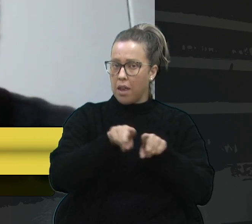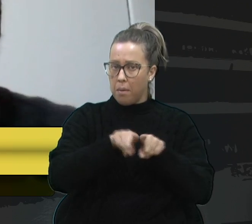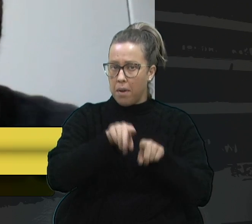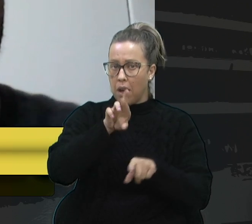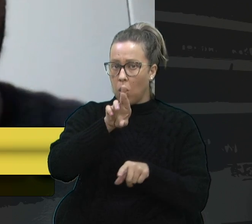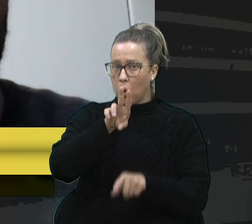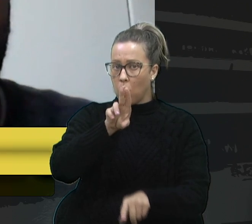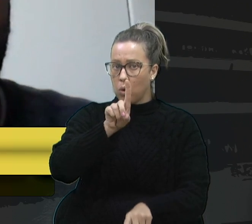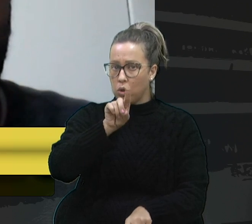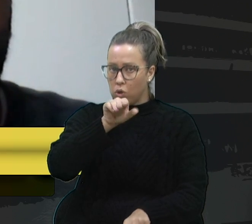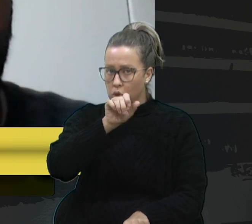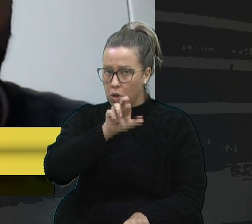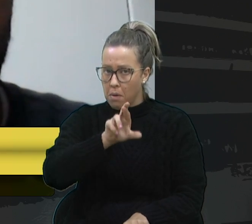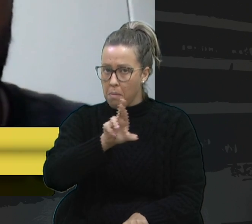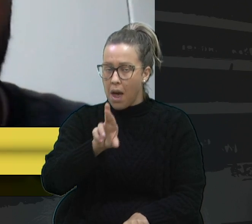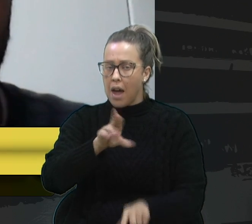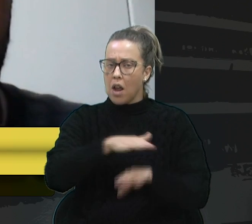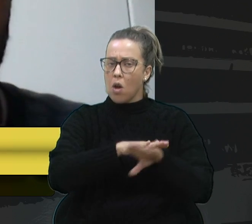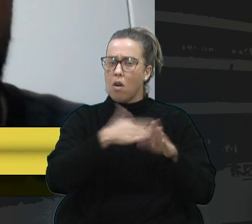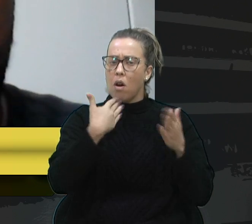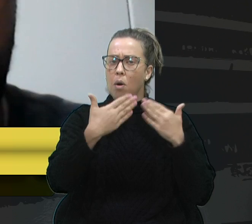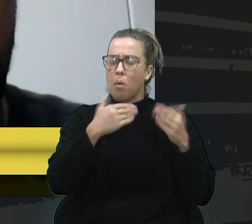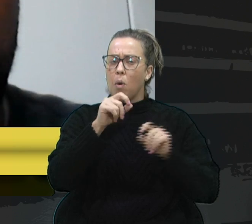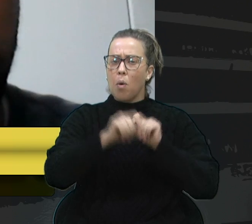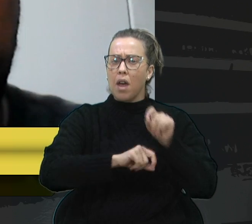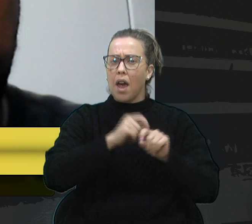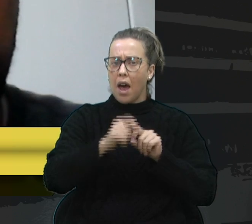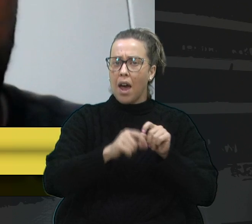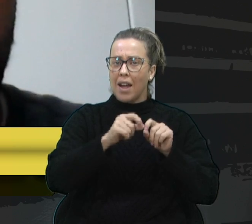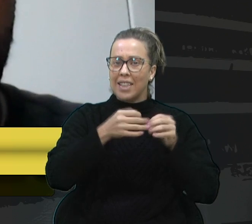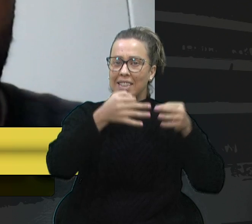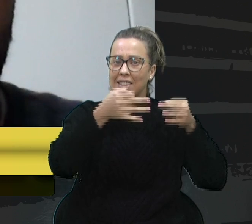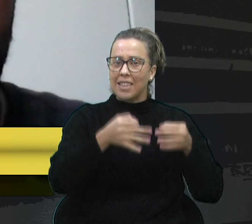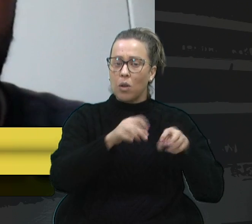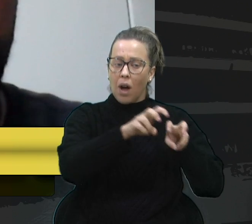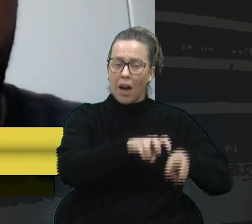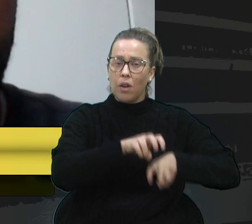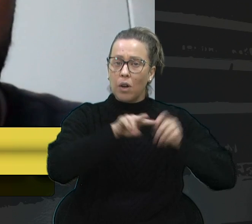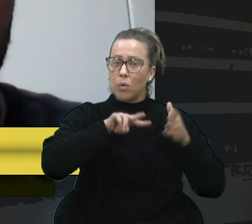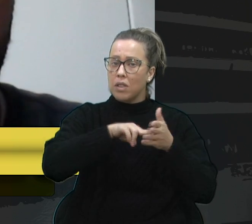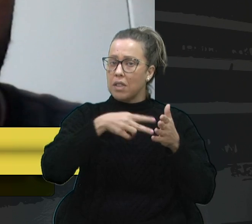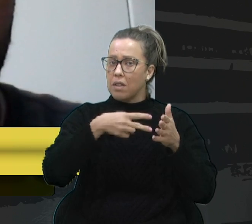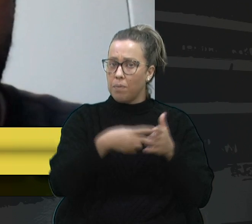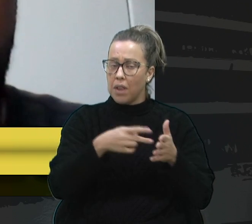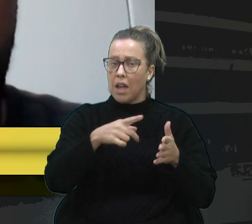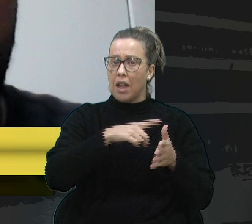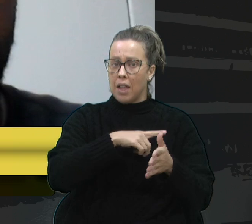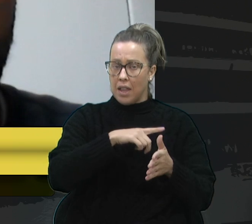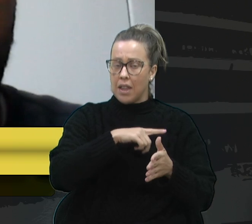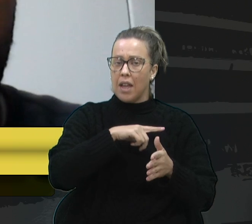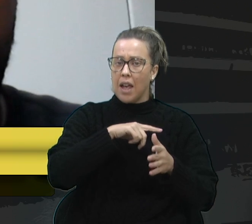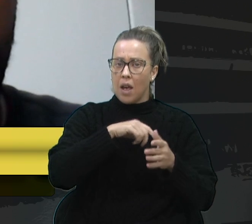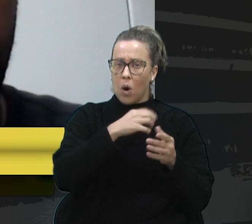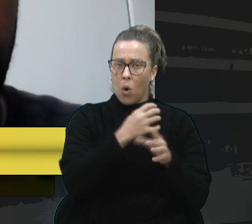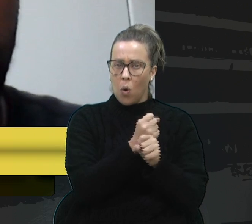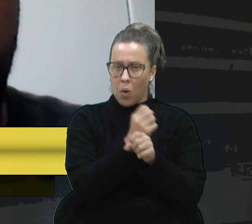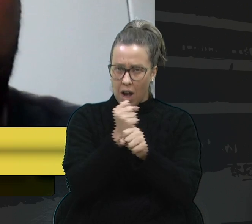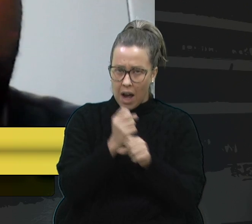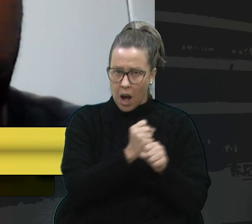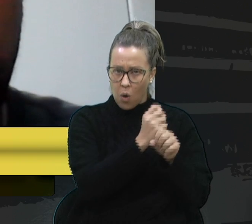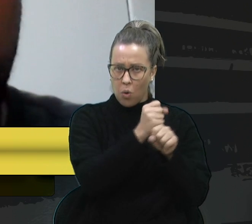Rudimar, para tratar sobre o censo agrícola. Nós temos um censo rural feito pelo